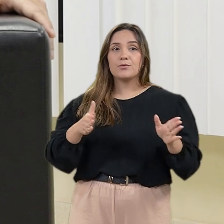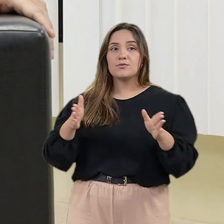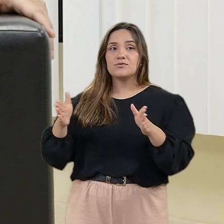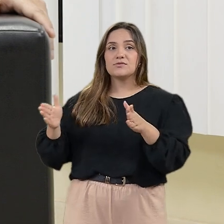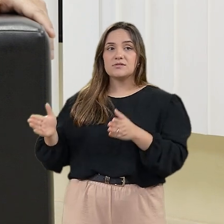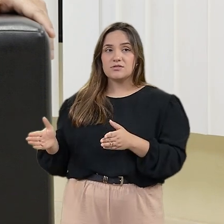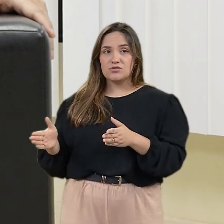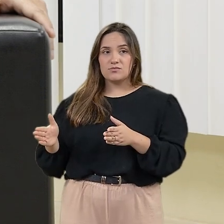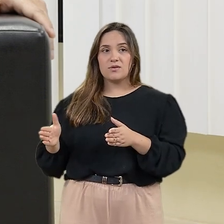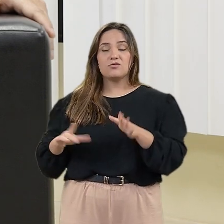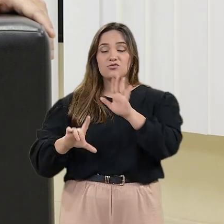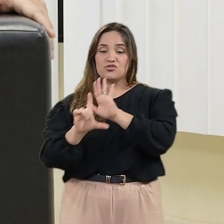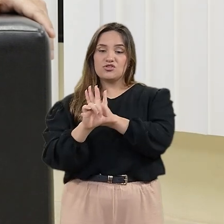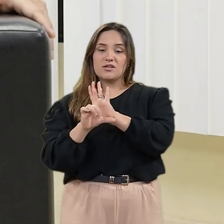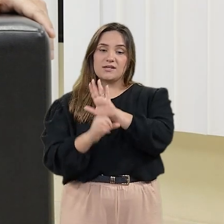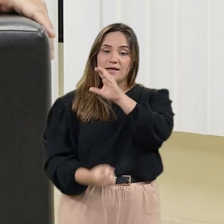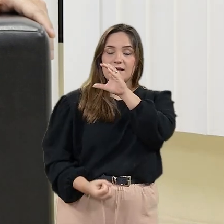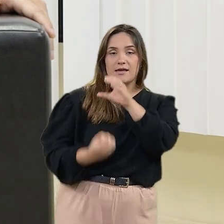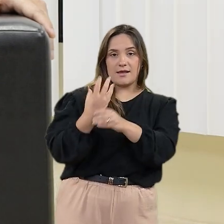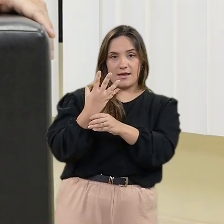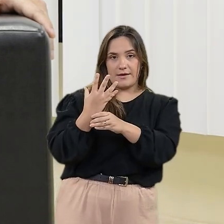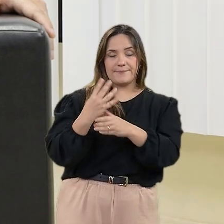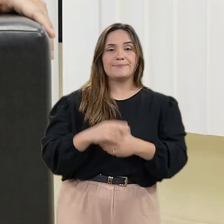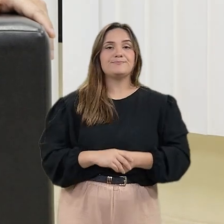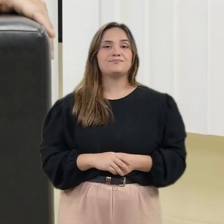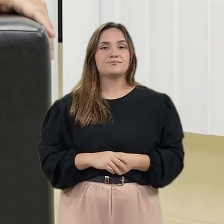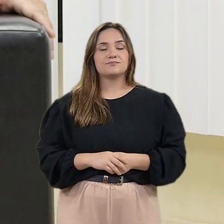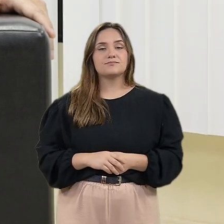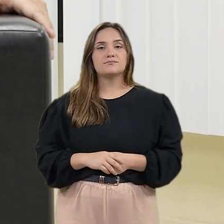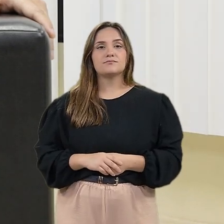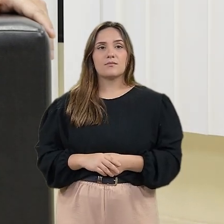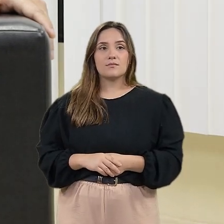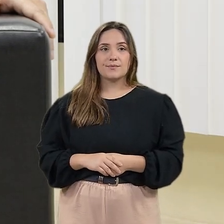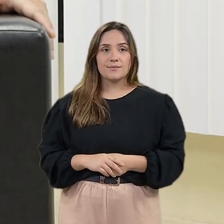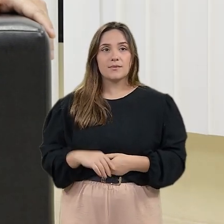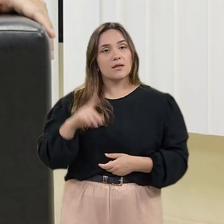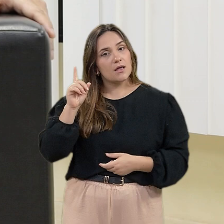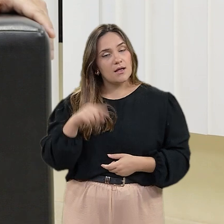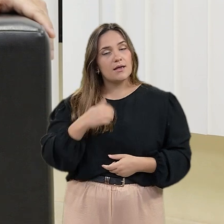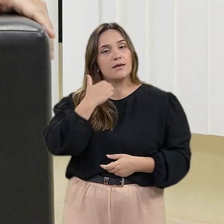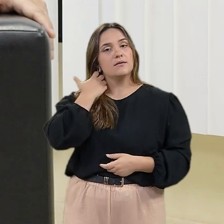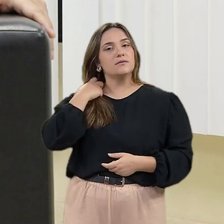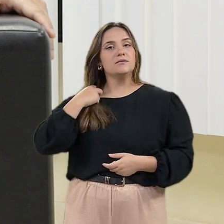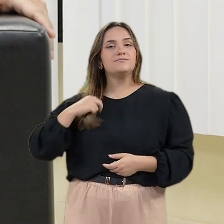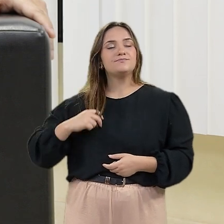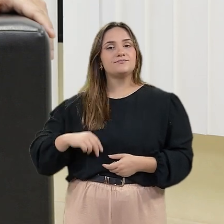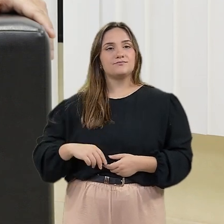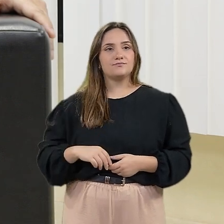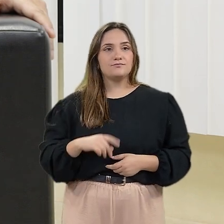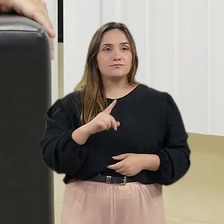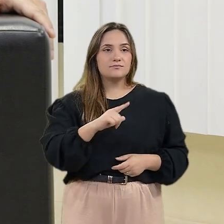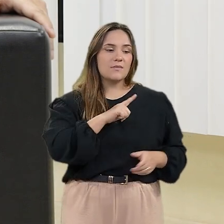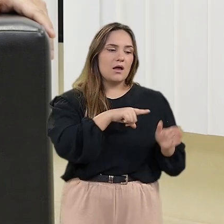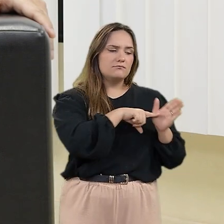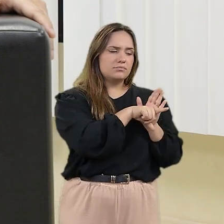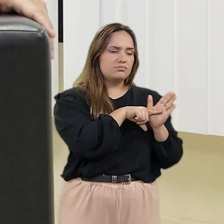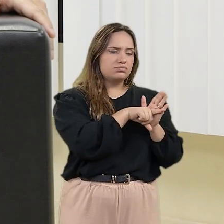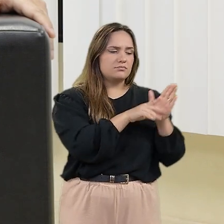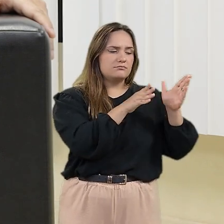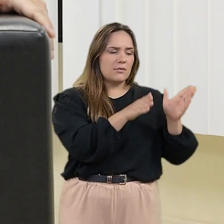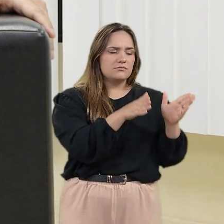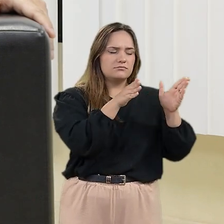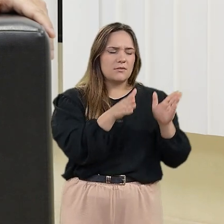chamado procedimento legislativo, para se publicar qualquer lei, é uma série de